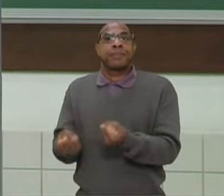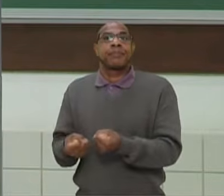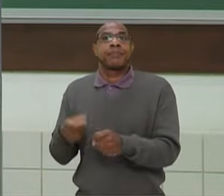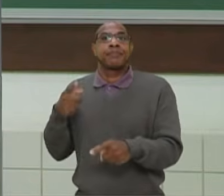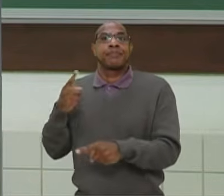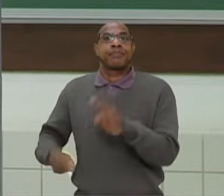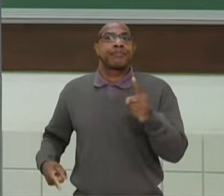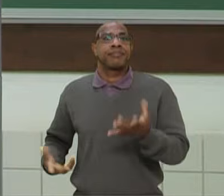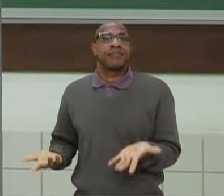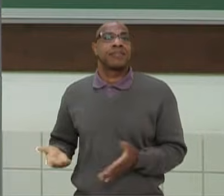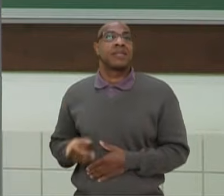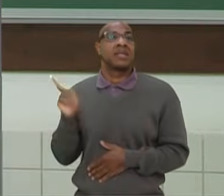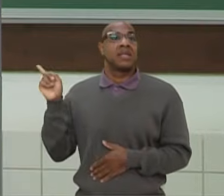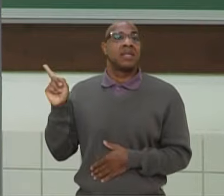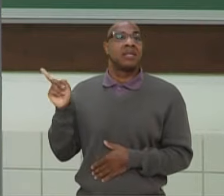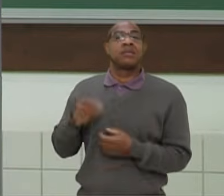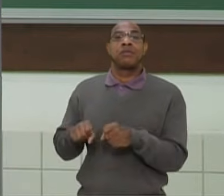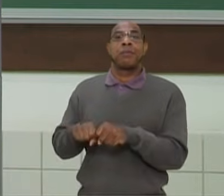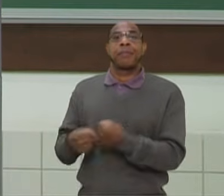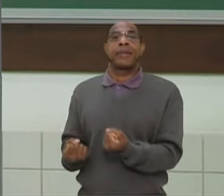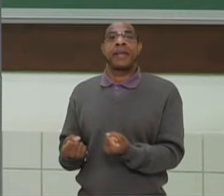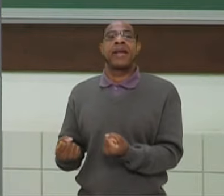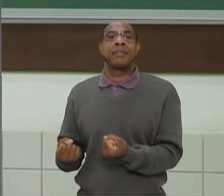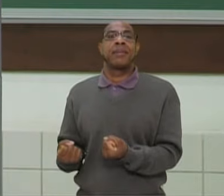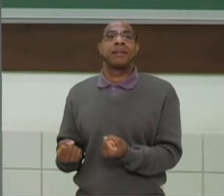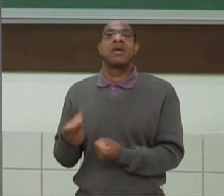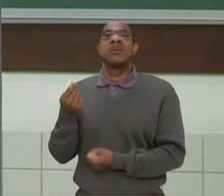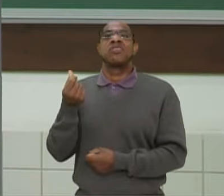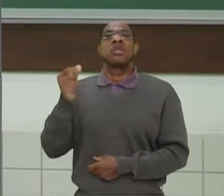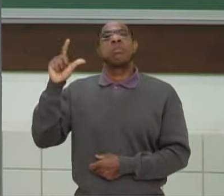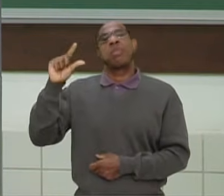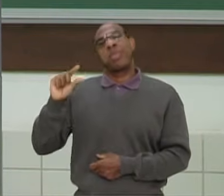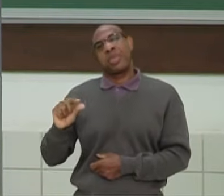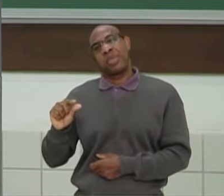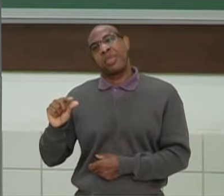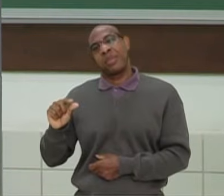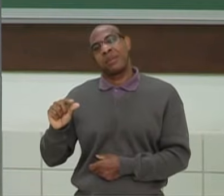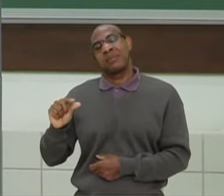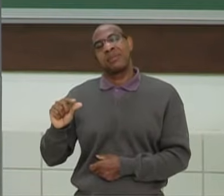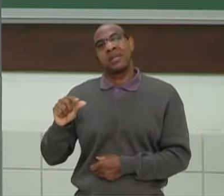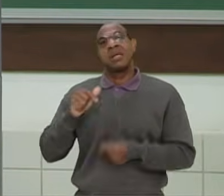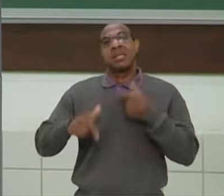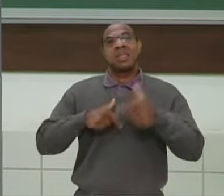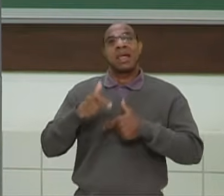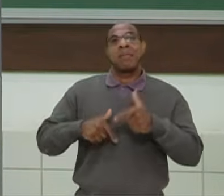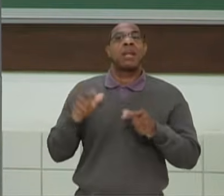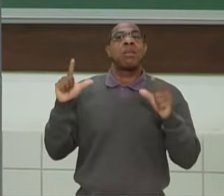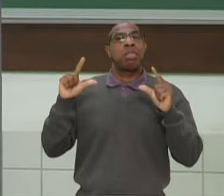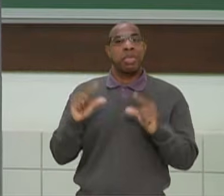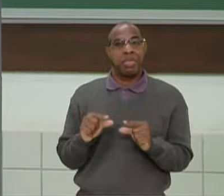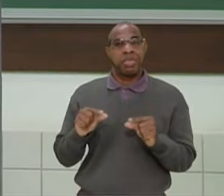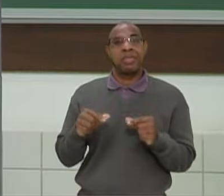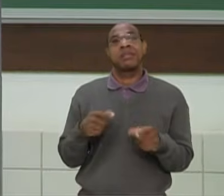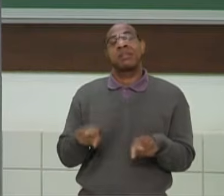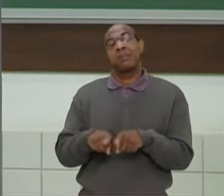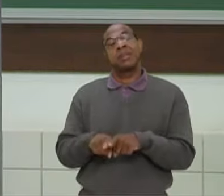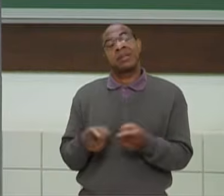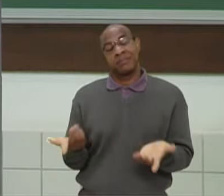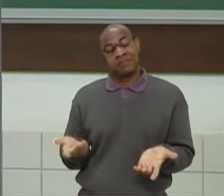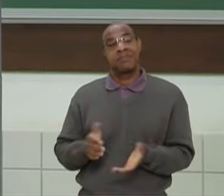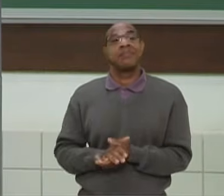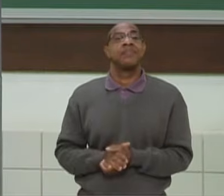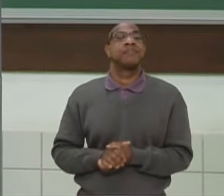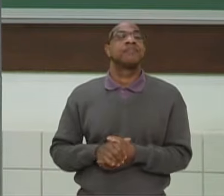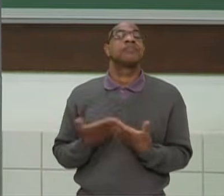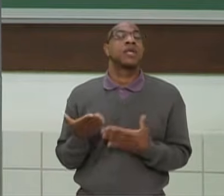isso que está dizendo aqui. Quando isso rompe, né, a renda diminui, o desemprego aumenta e o acesso a elementos básicos é dificultado, né? Então,